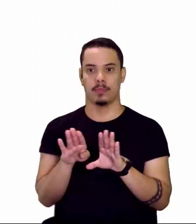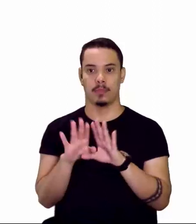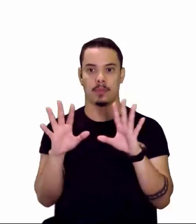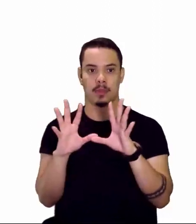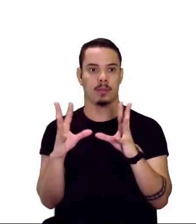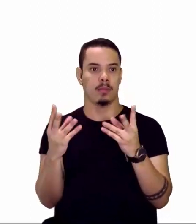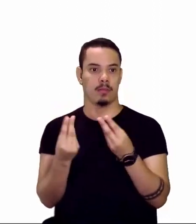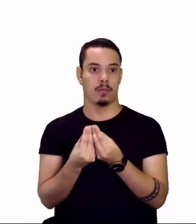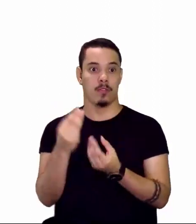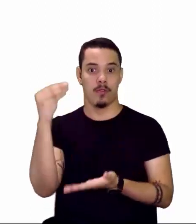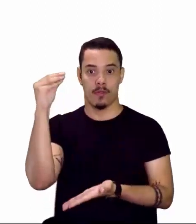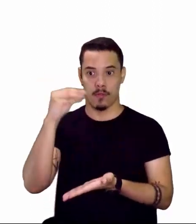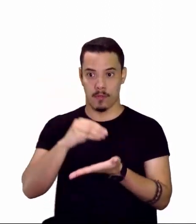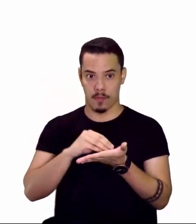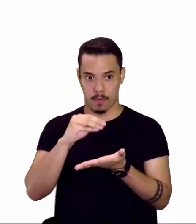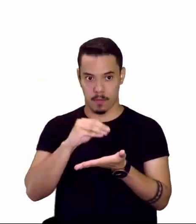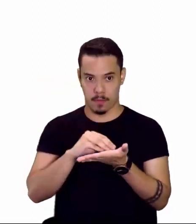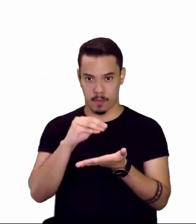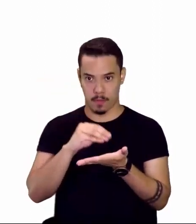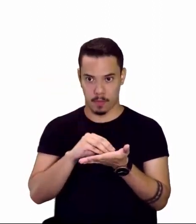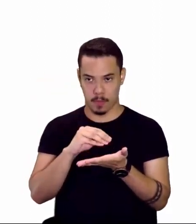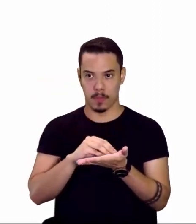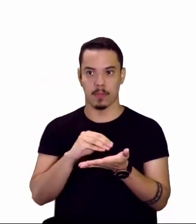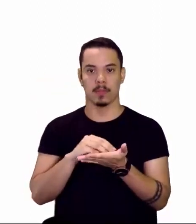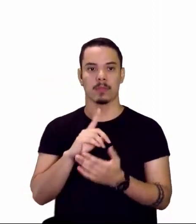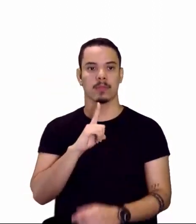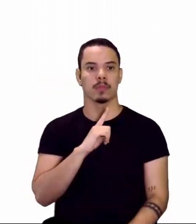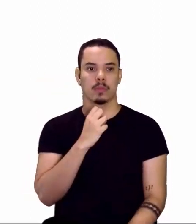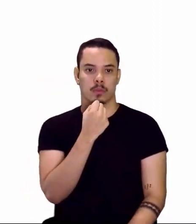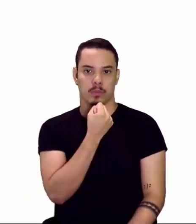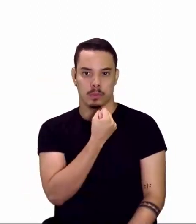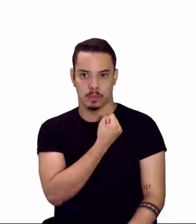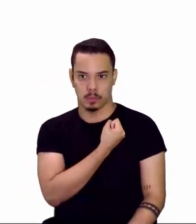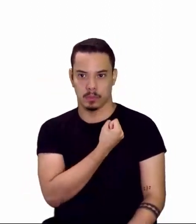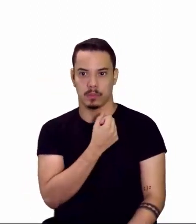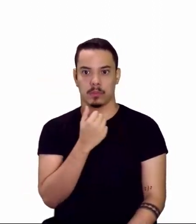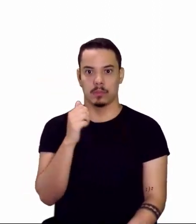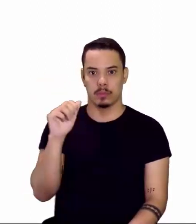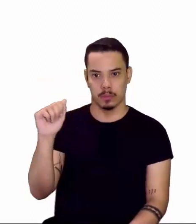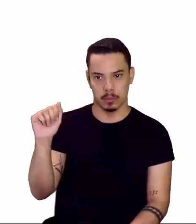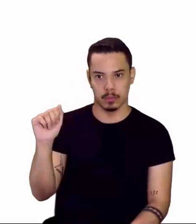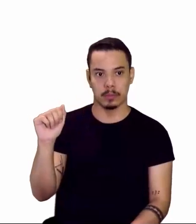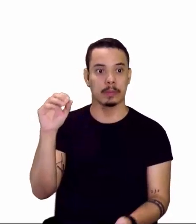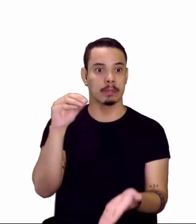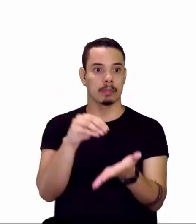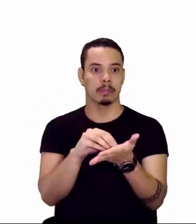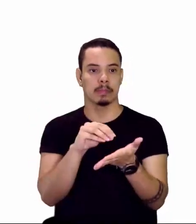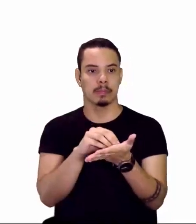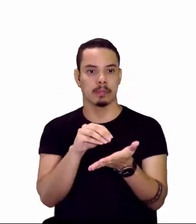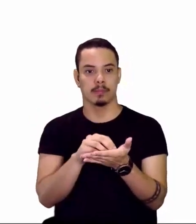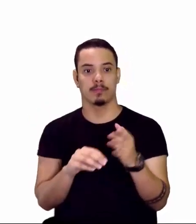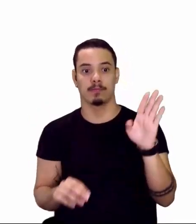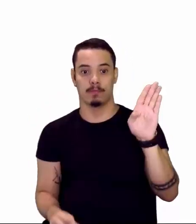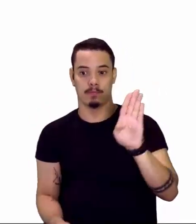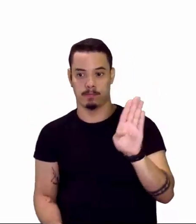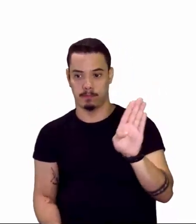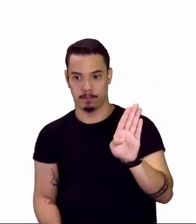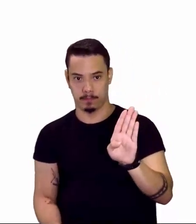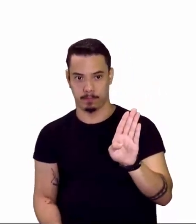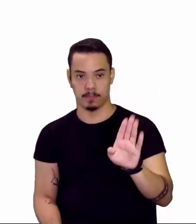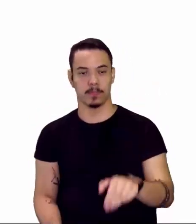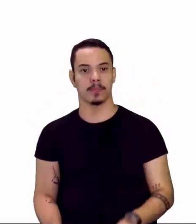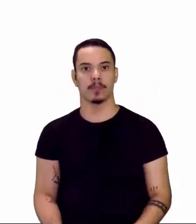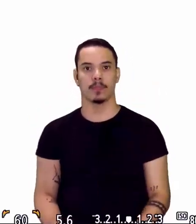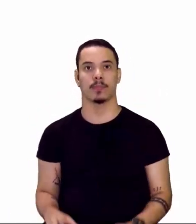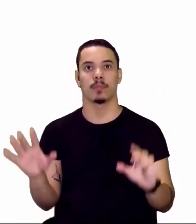em elétrons, quer dizer, os que têm número ímpar denominada de A, e o deficiente em elétrons denominada de B.